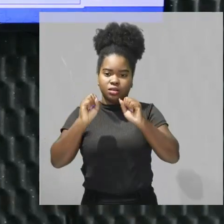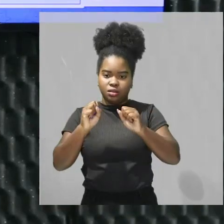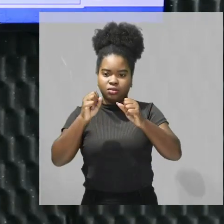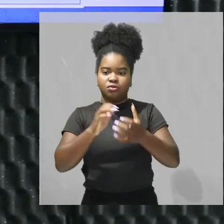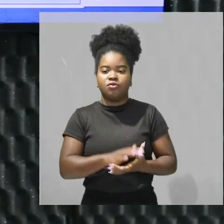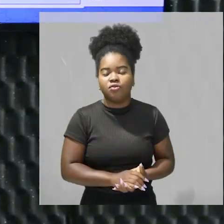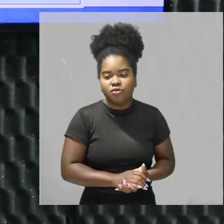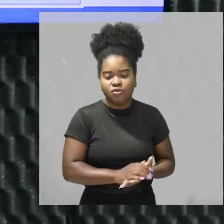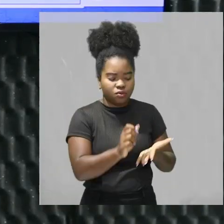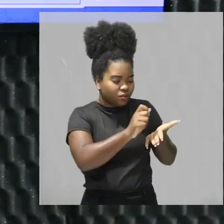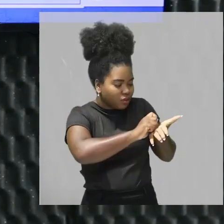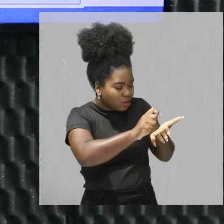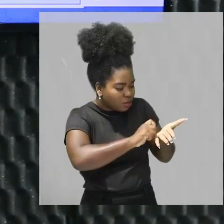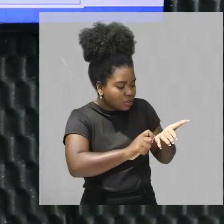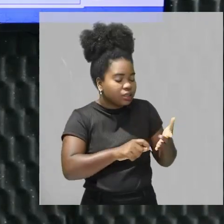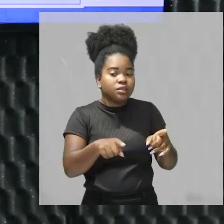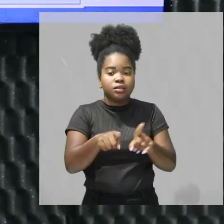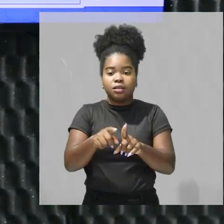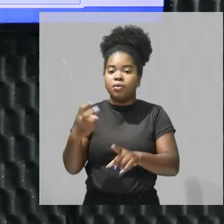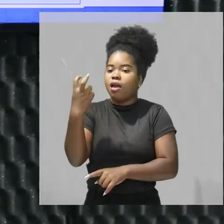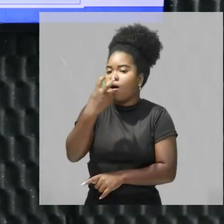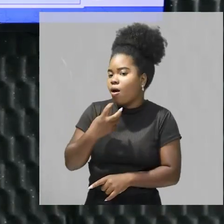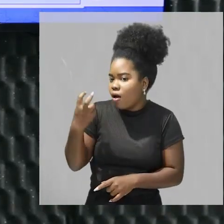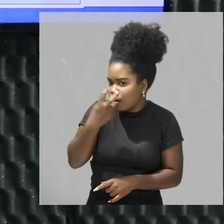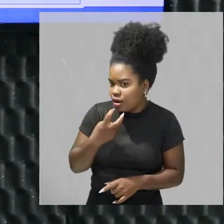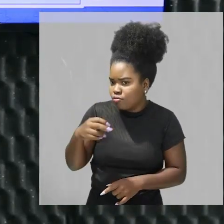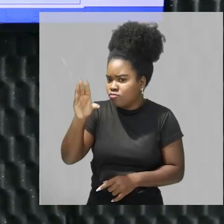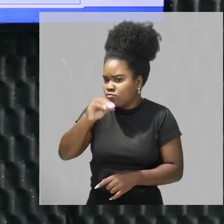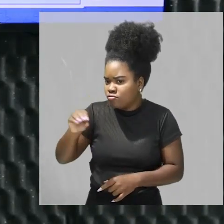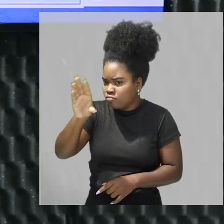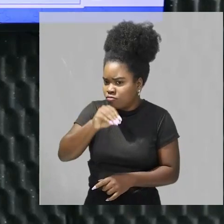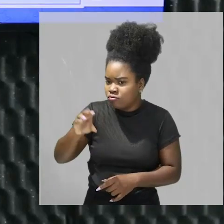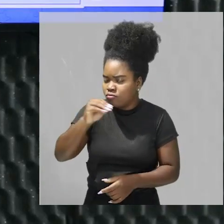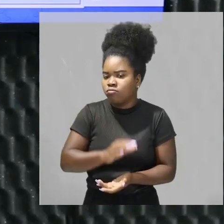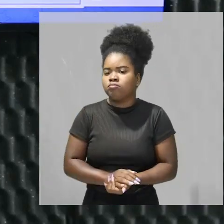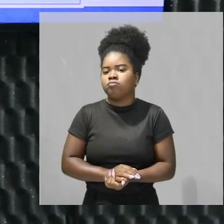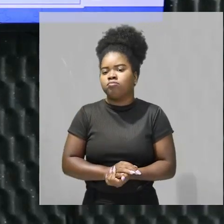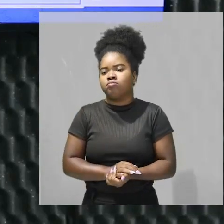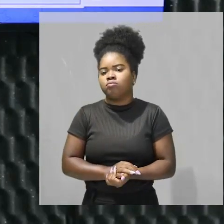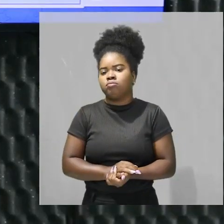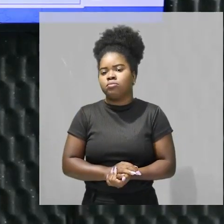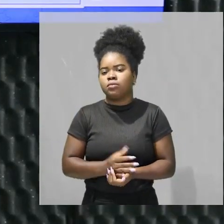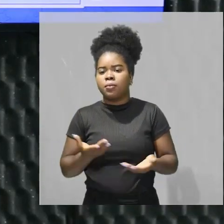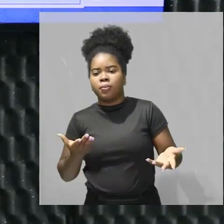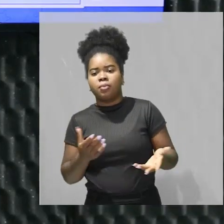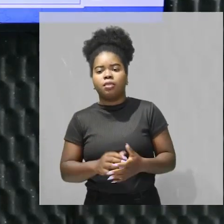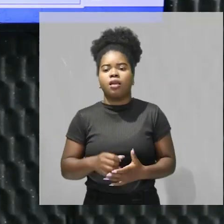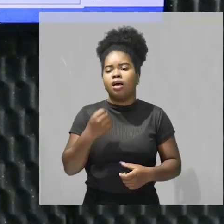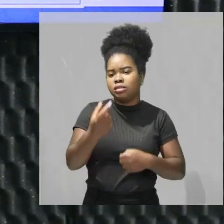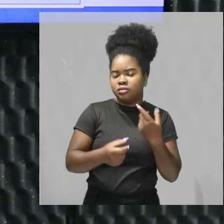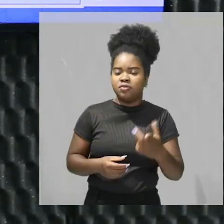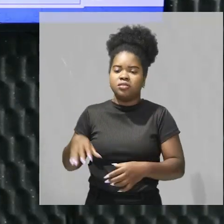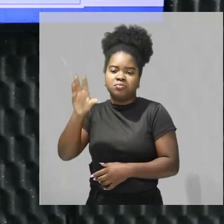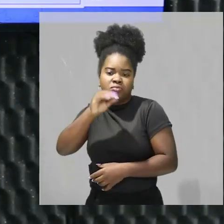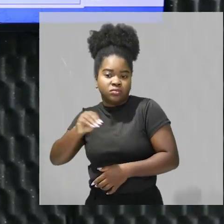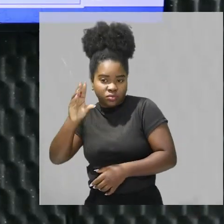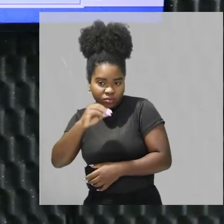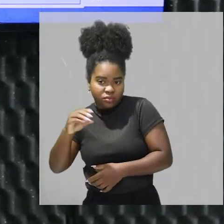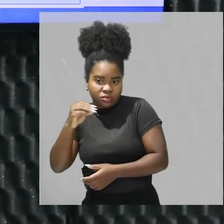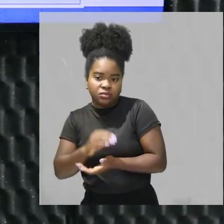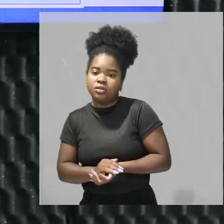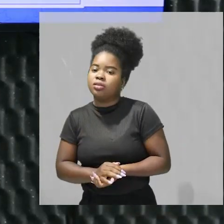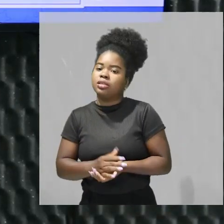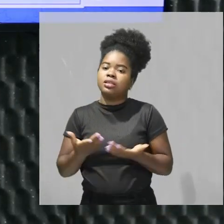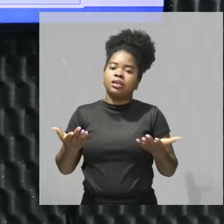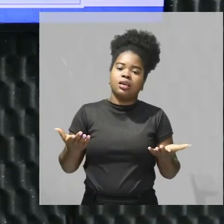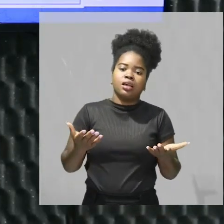dia, ela é mais descuidada, né? Ela às vezes ela traz muito regionalismo, ela traz gírias, uma